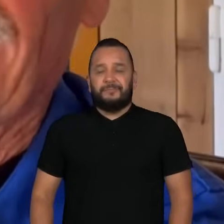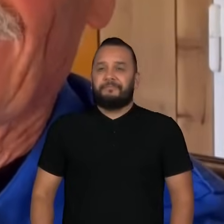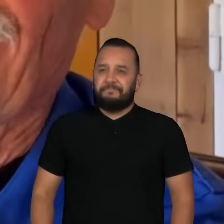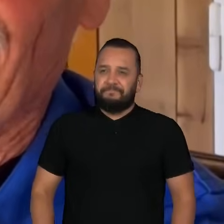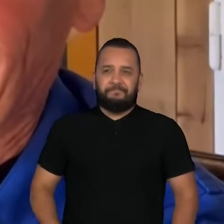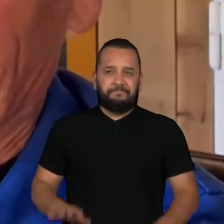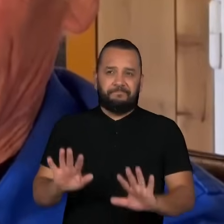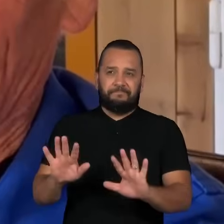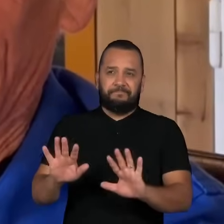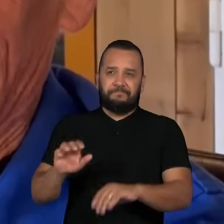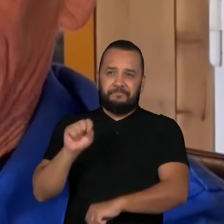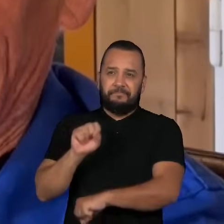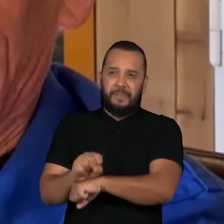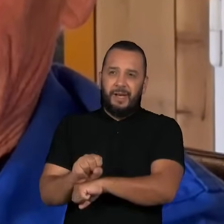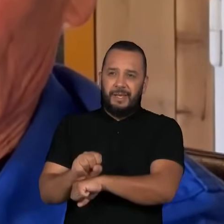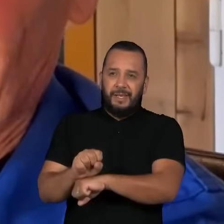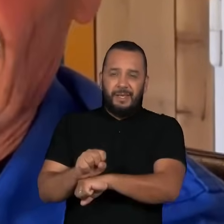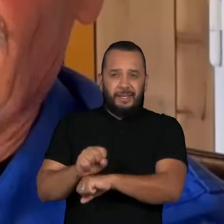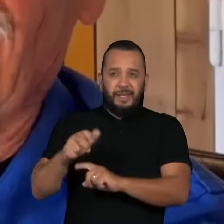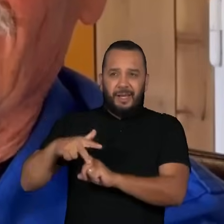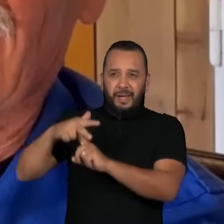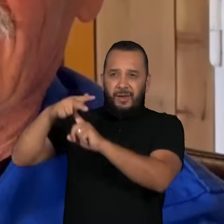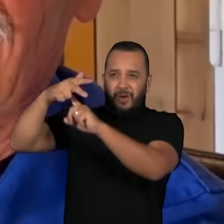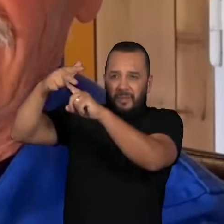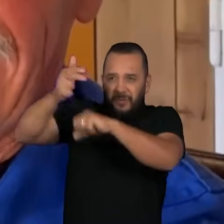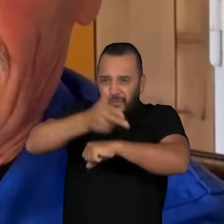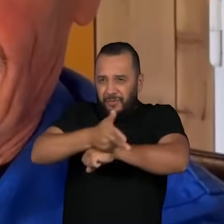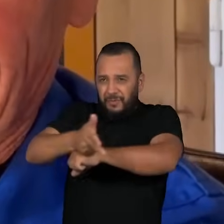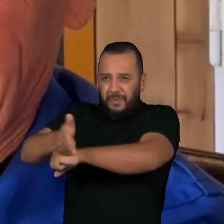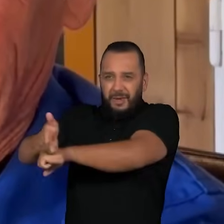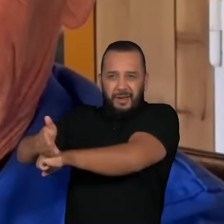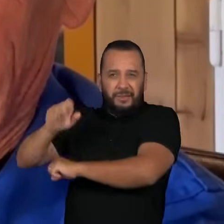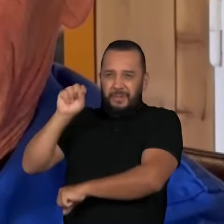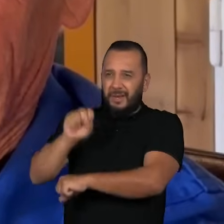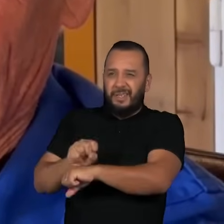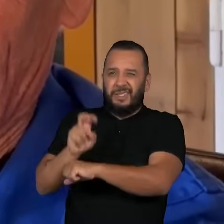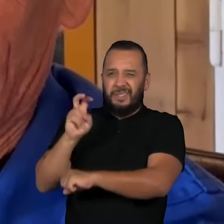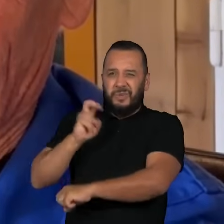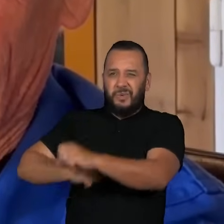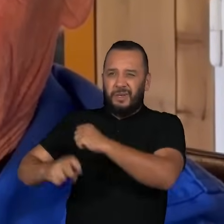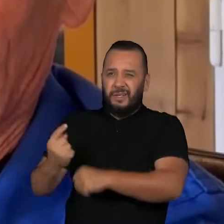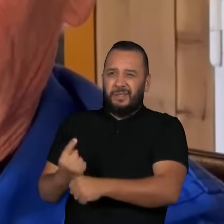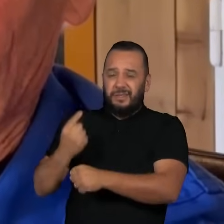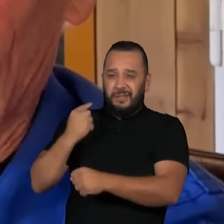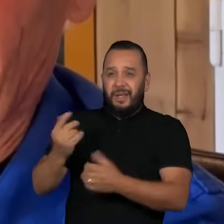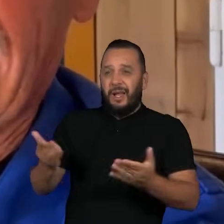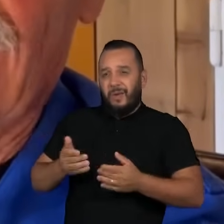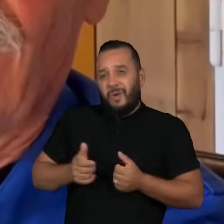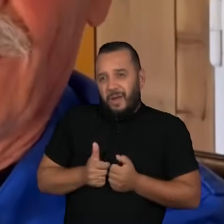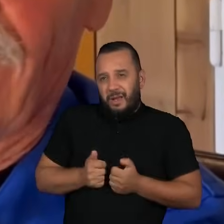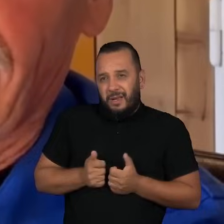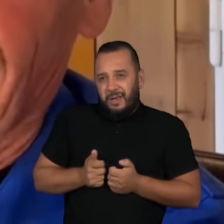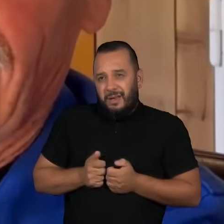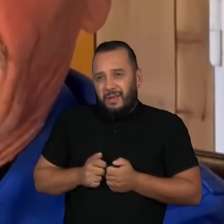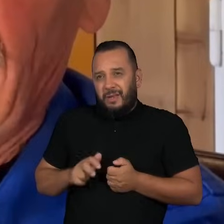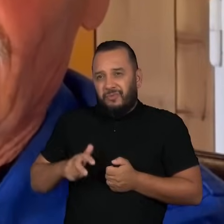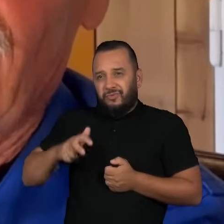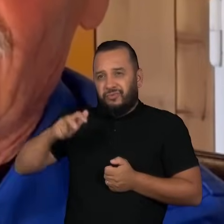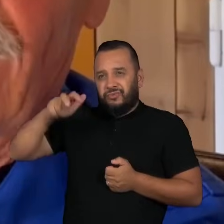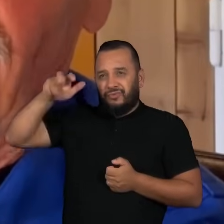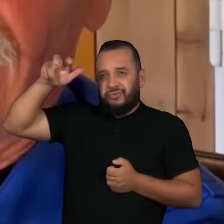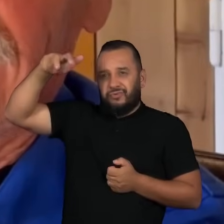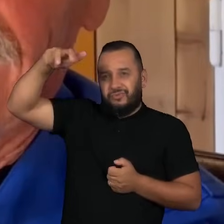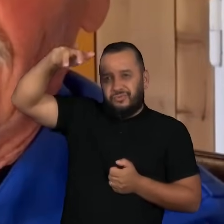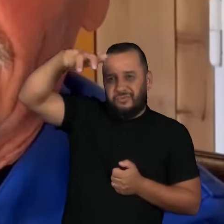Parei de filmar do céu de helicóptero há cerca de 5 anos. Agora, com drones, não precisamos mais pegar um